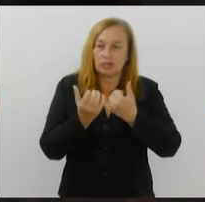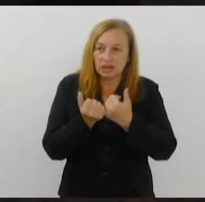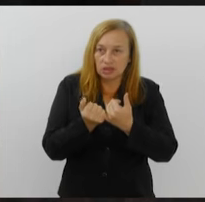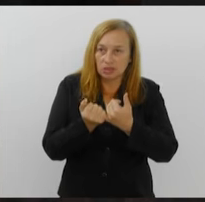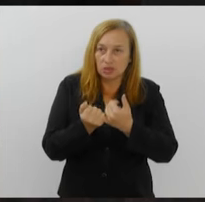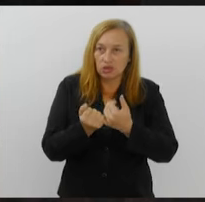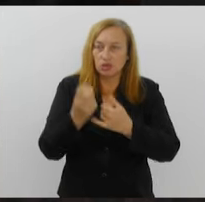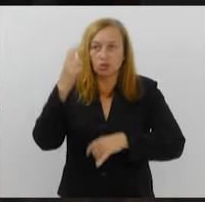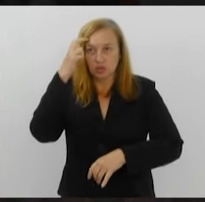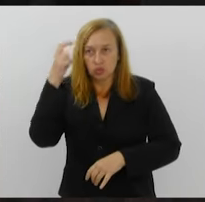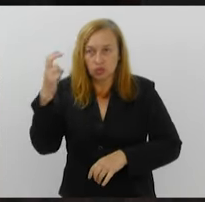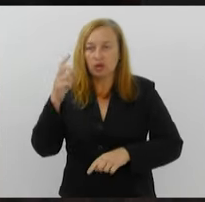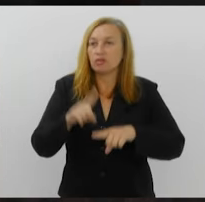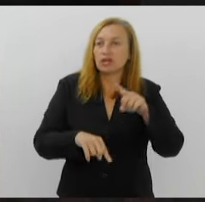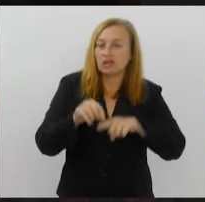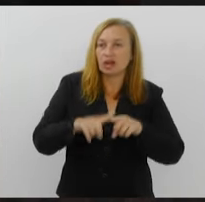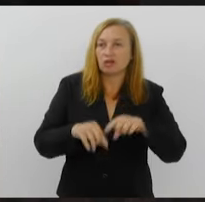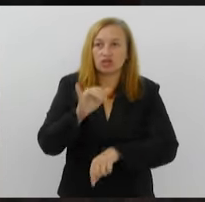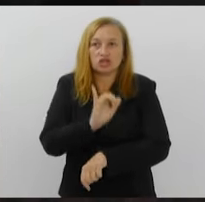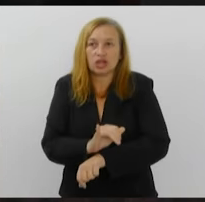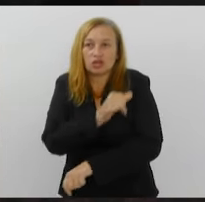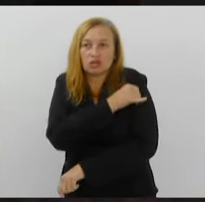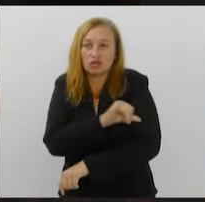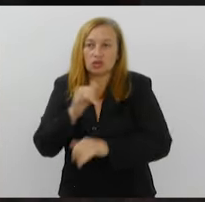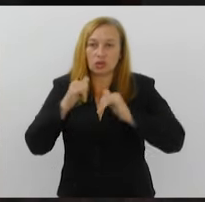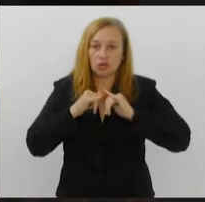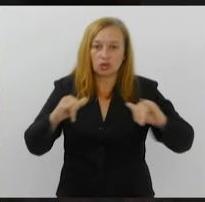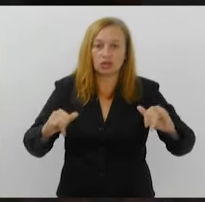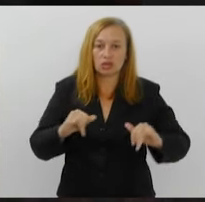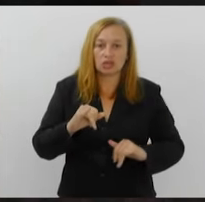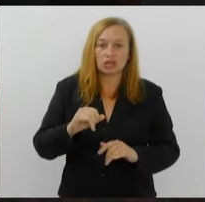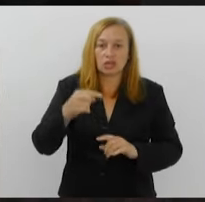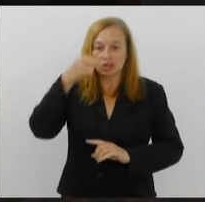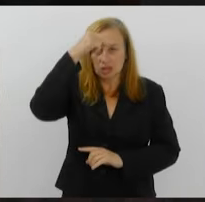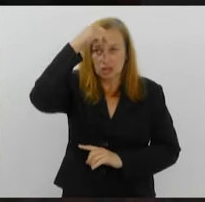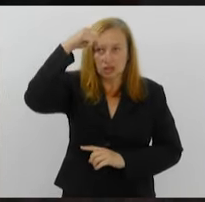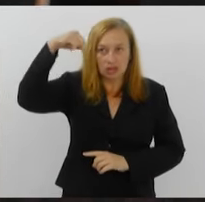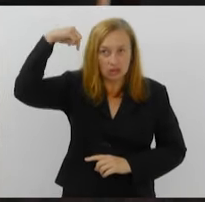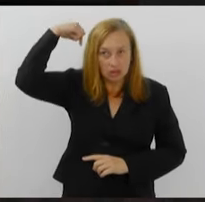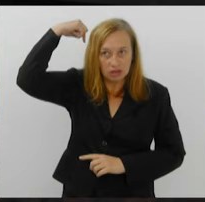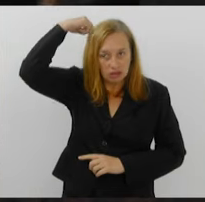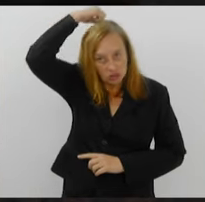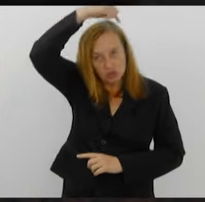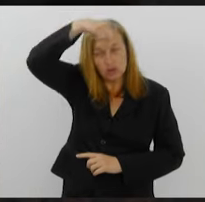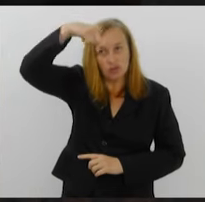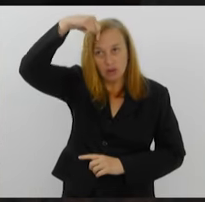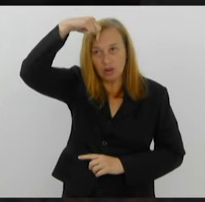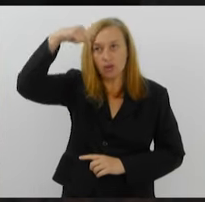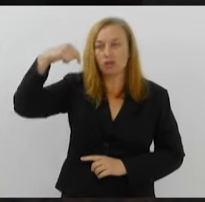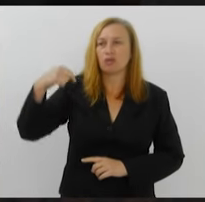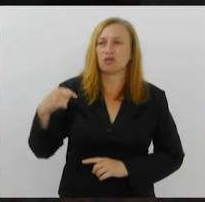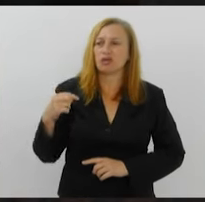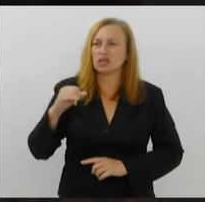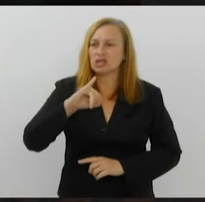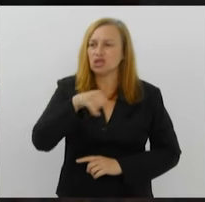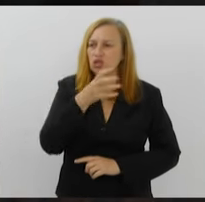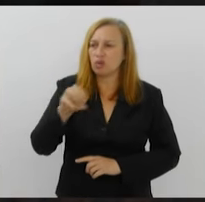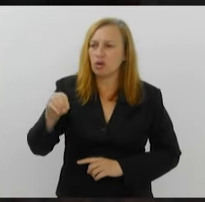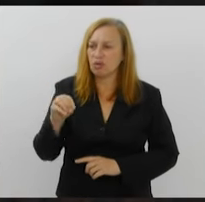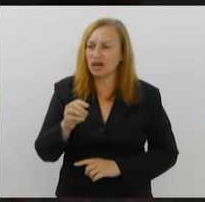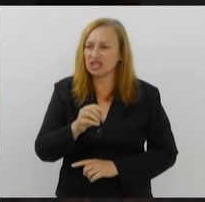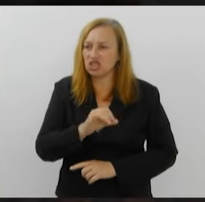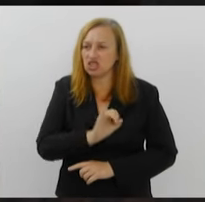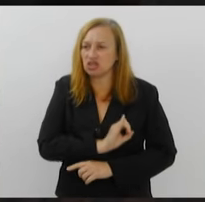cultural de natureza imaterial do Estado do Rio de Janeiro a festa de São João Batista em Itaboraí. Pareceres das